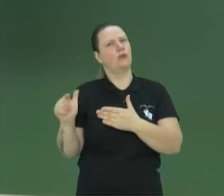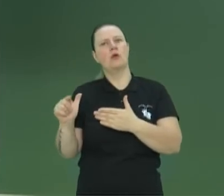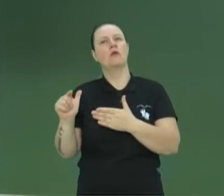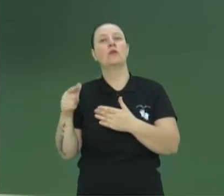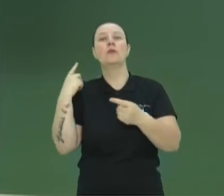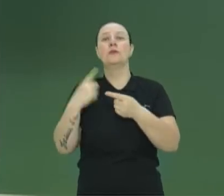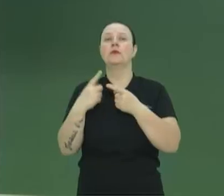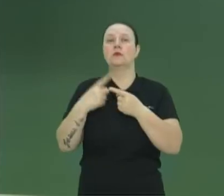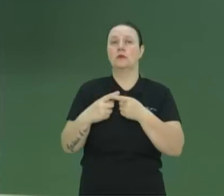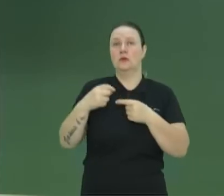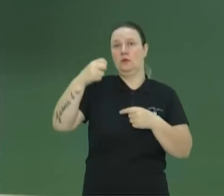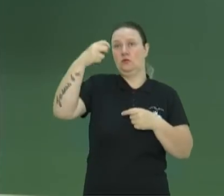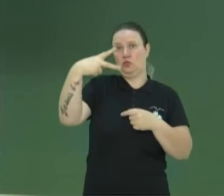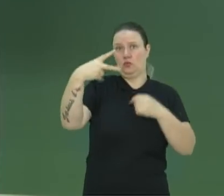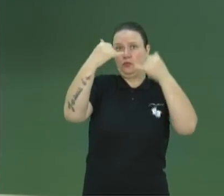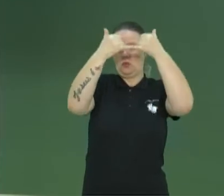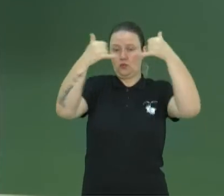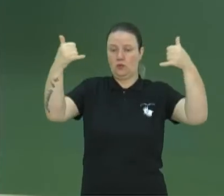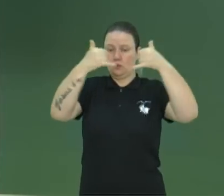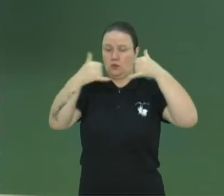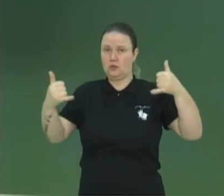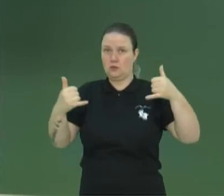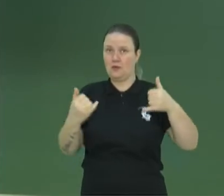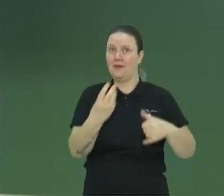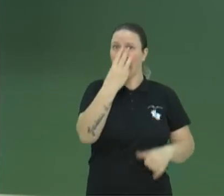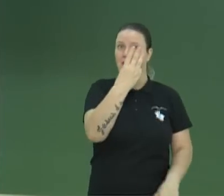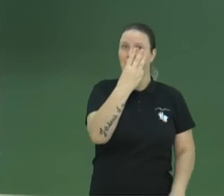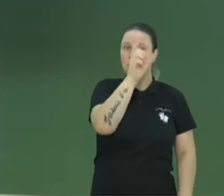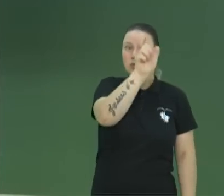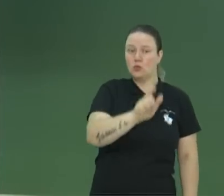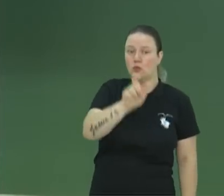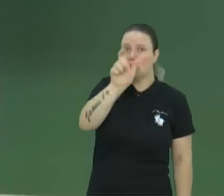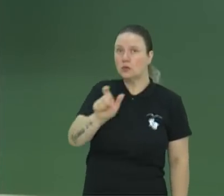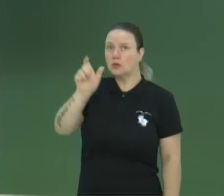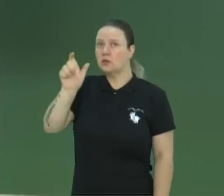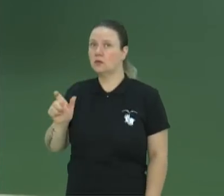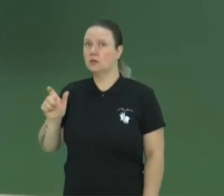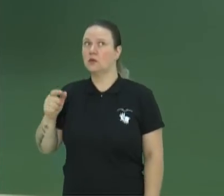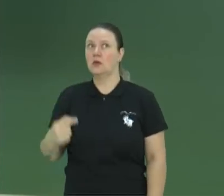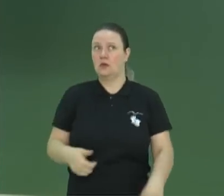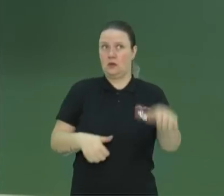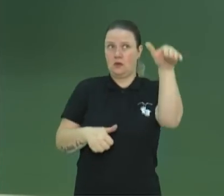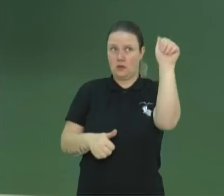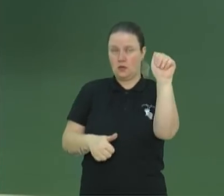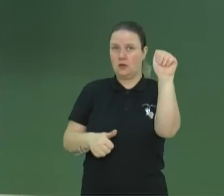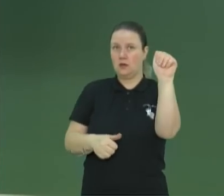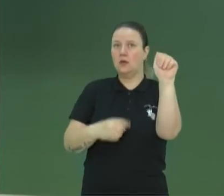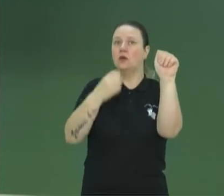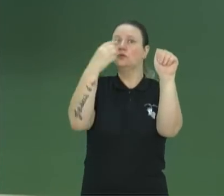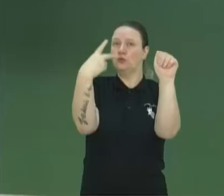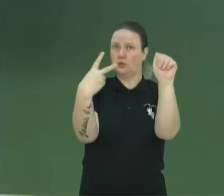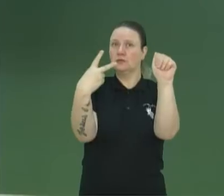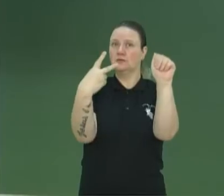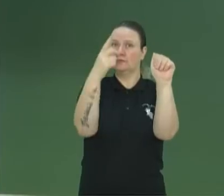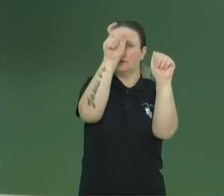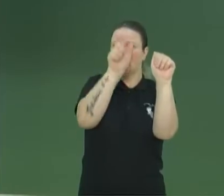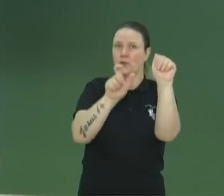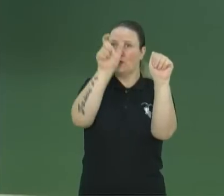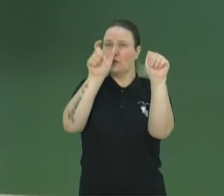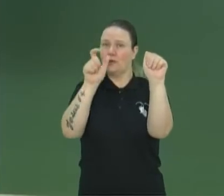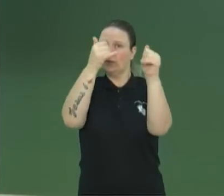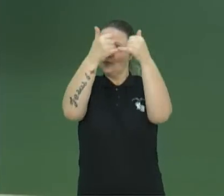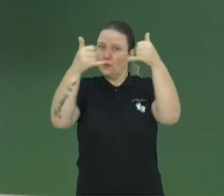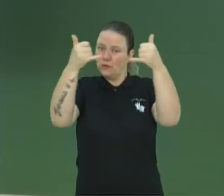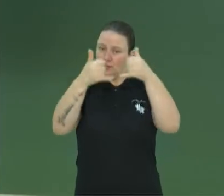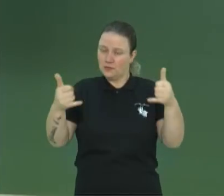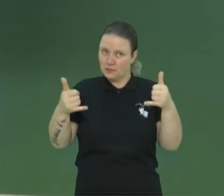aqui apenas 2 linhas e 3 colunas. Note que nas demais matrizes, ó, matriz de ordem 2, então é uma matriz quadrada, e a diagonal